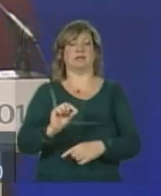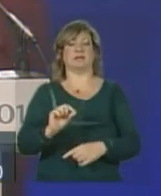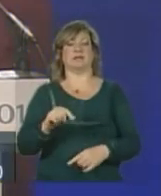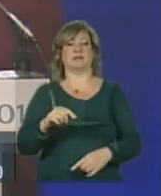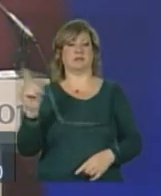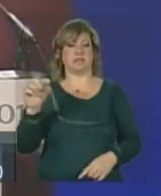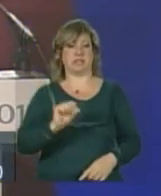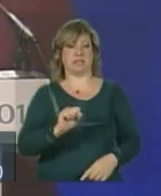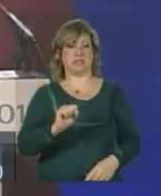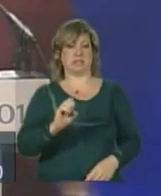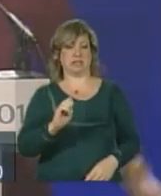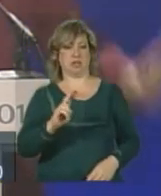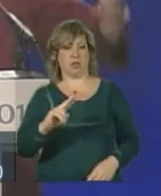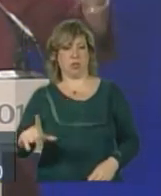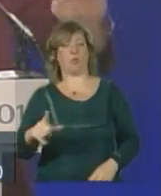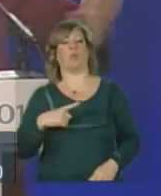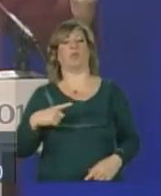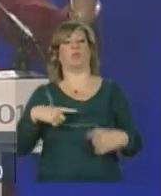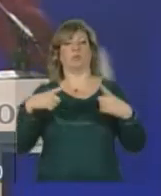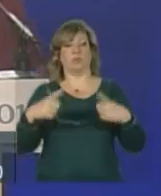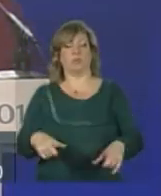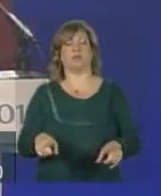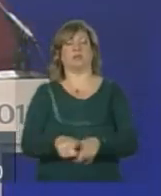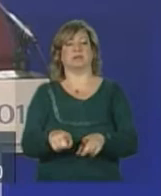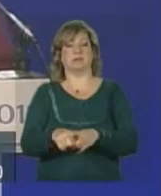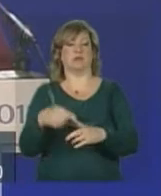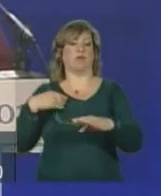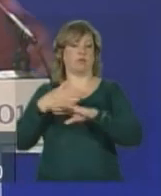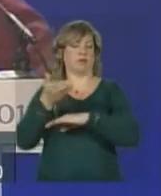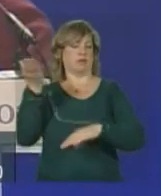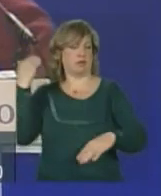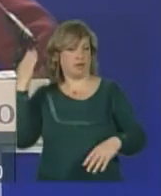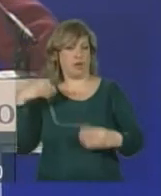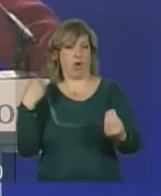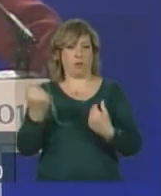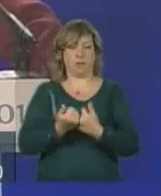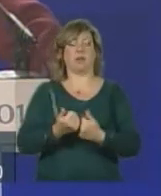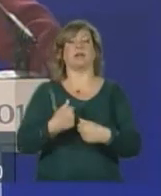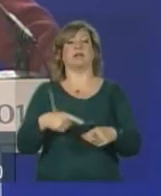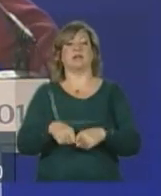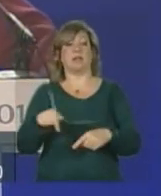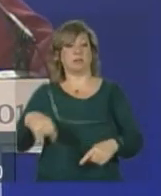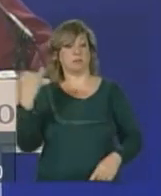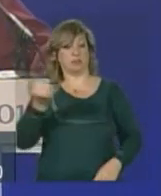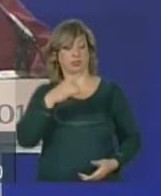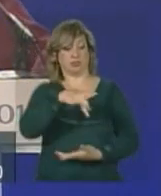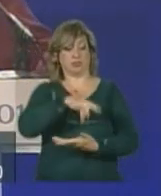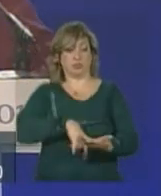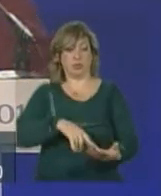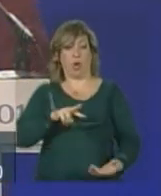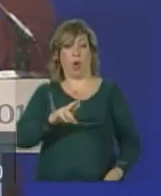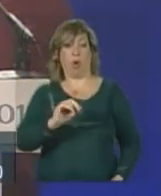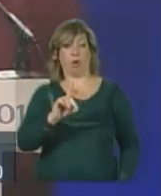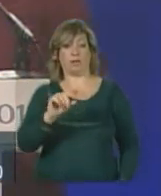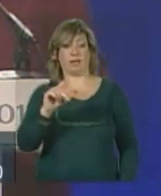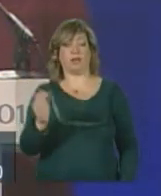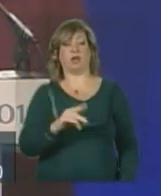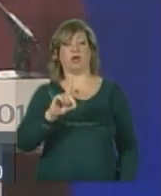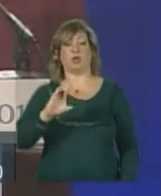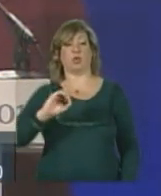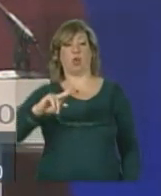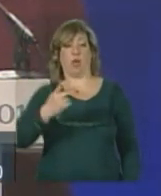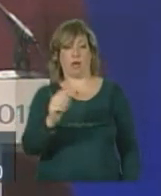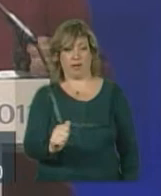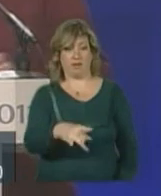e, de lá, as posições no sentido da importância da rodada de Doha e o reconhecimento que